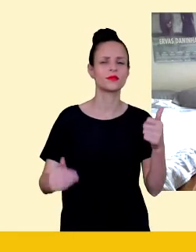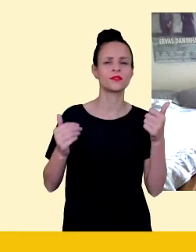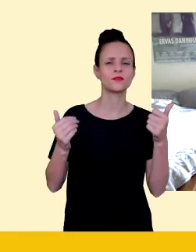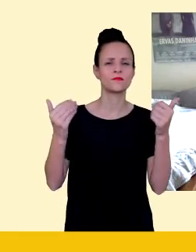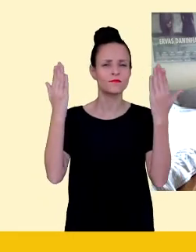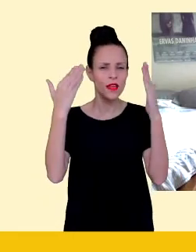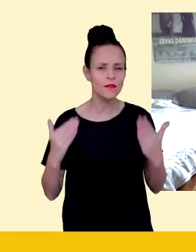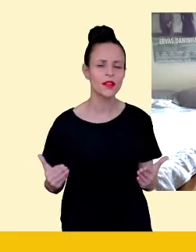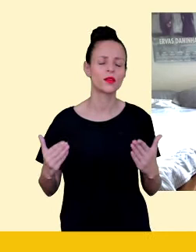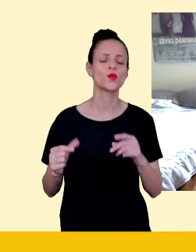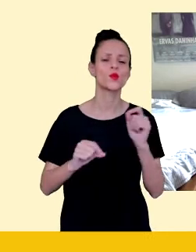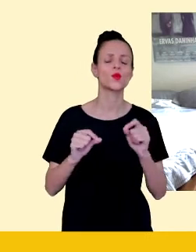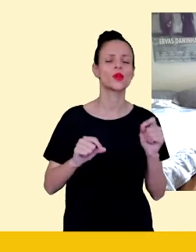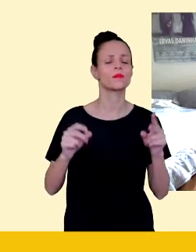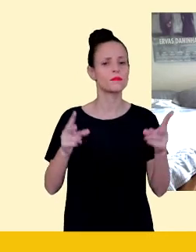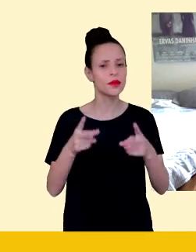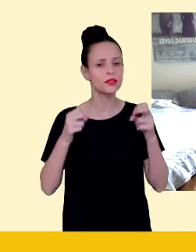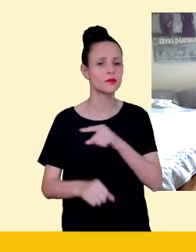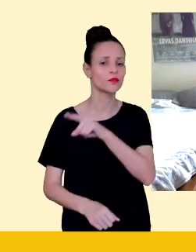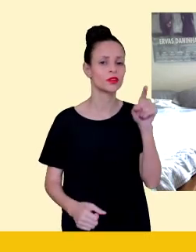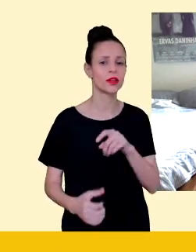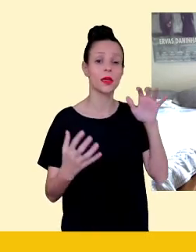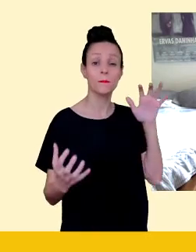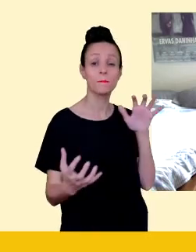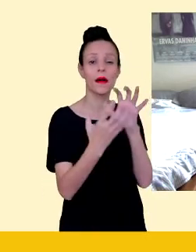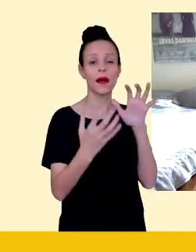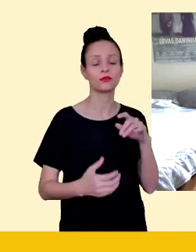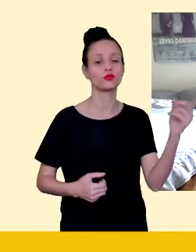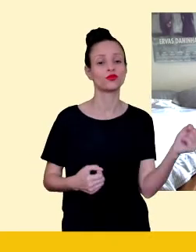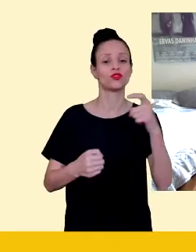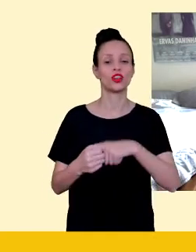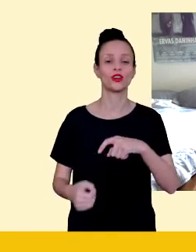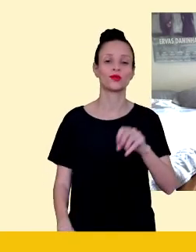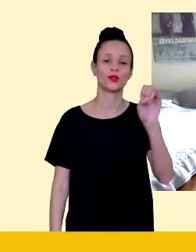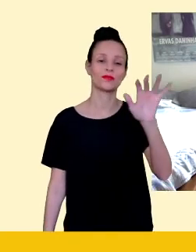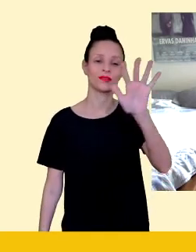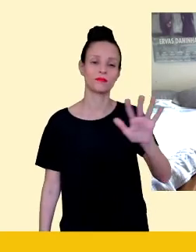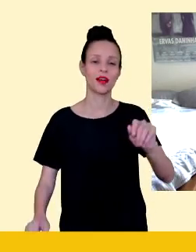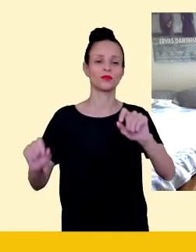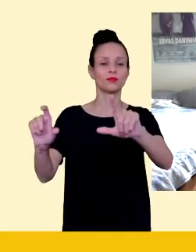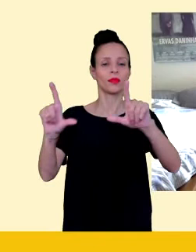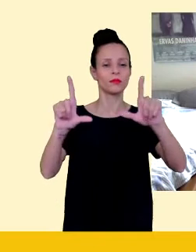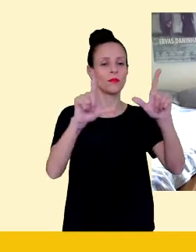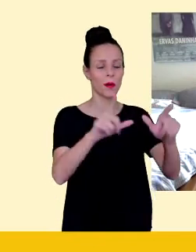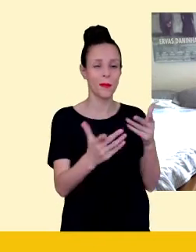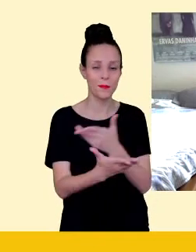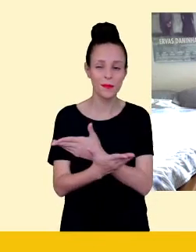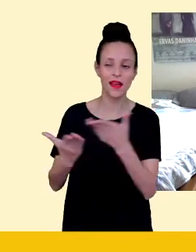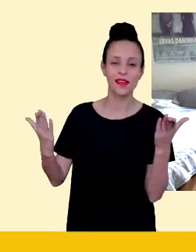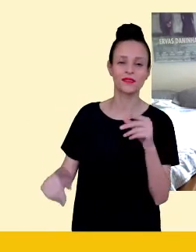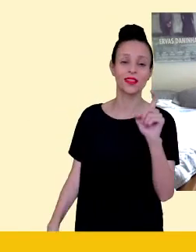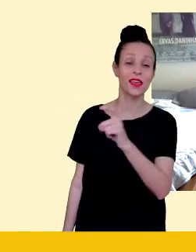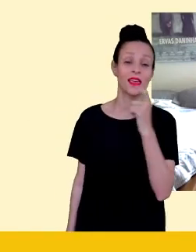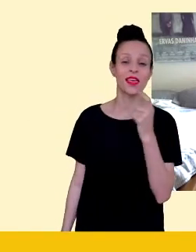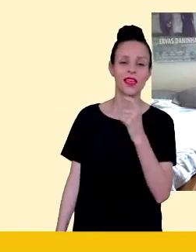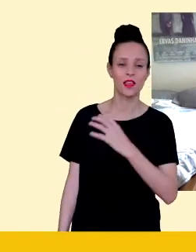vocês avaliam, ou quais são as percepções de vocês do impacto do retorno dessas imagens, né, para esses